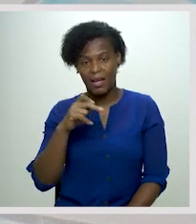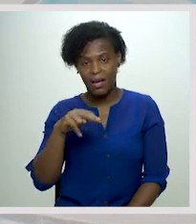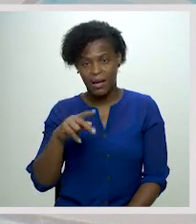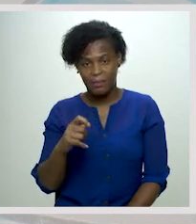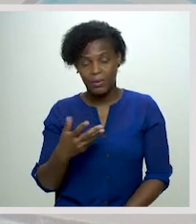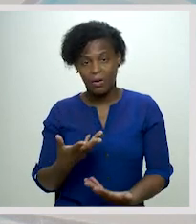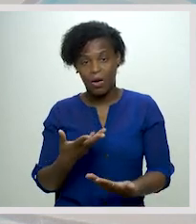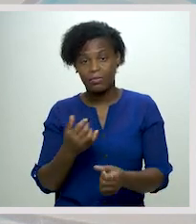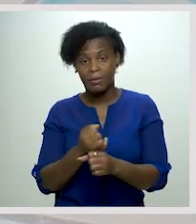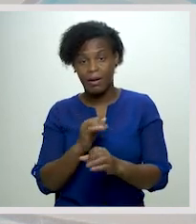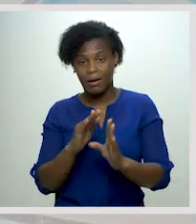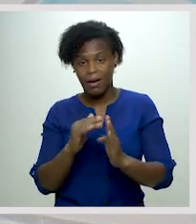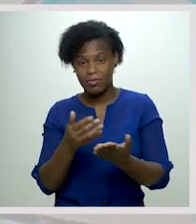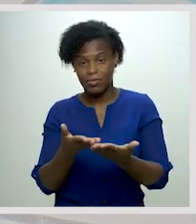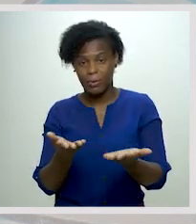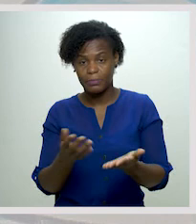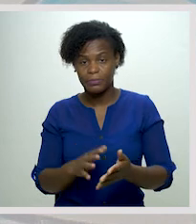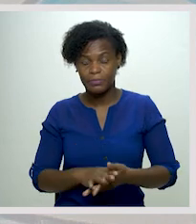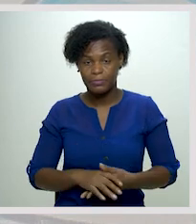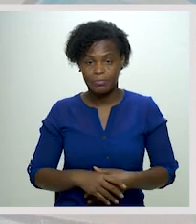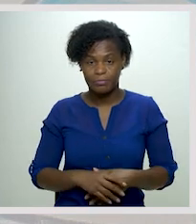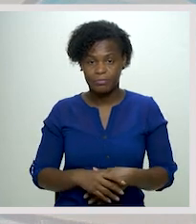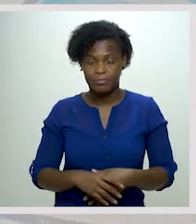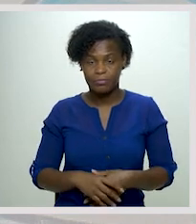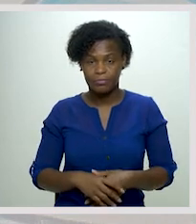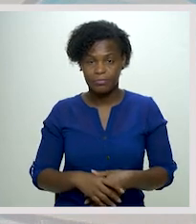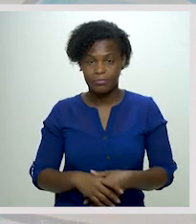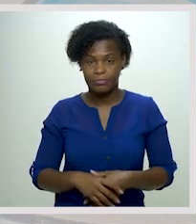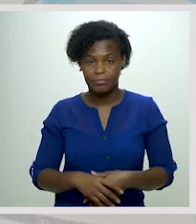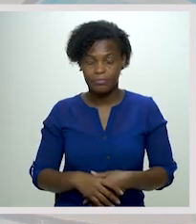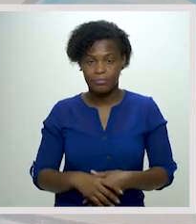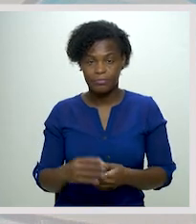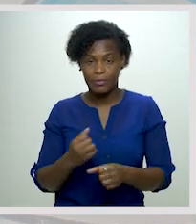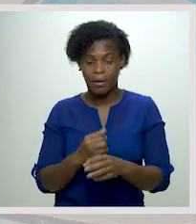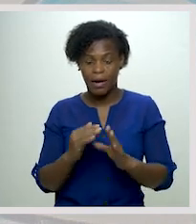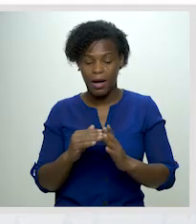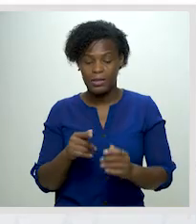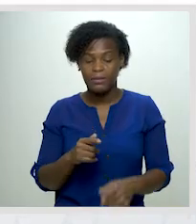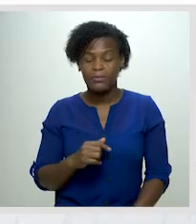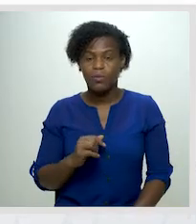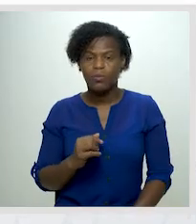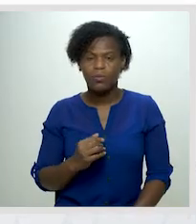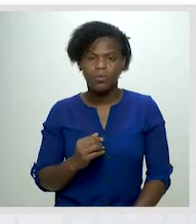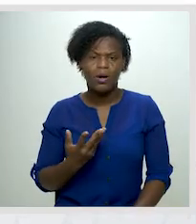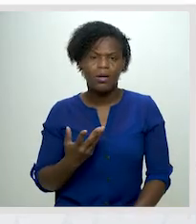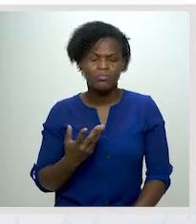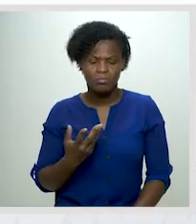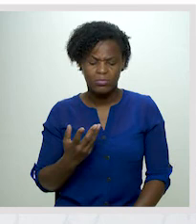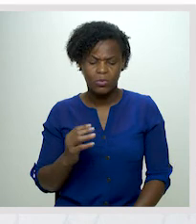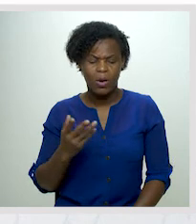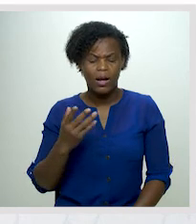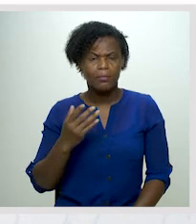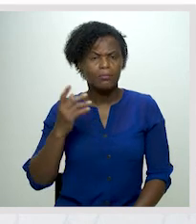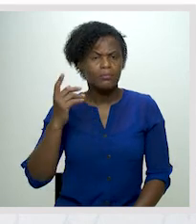vos deixar com um trabalho para casa. O trabalho para casa é: qual foi